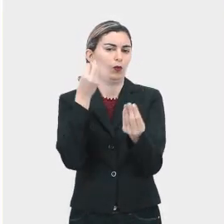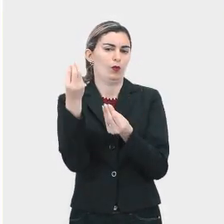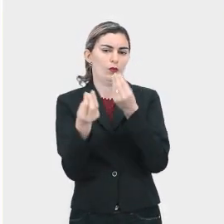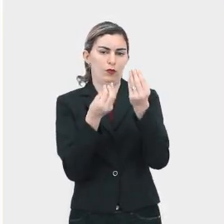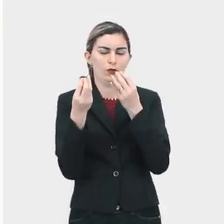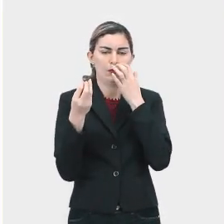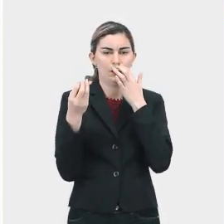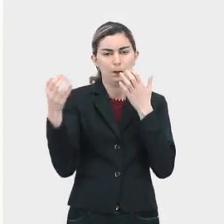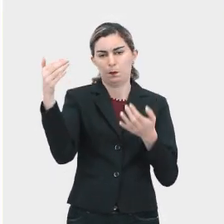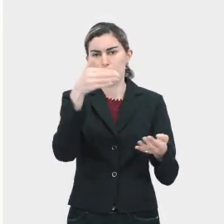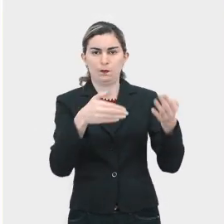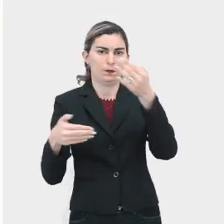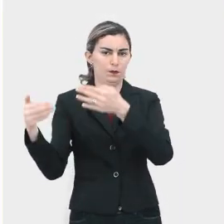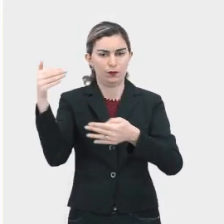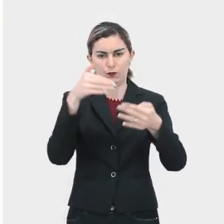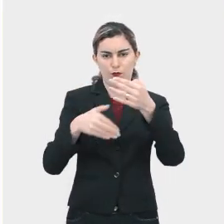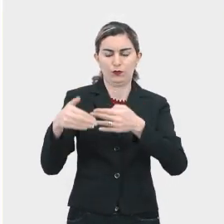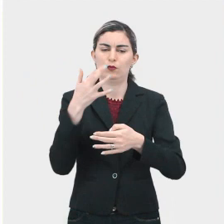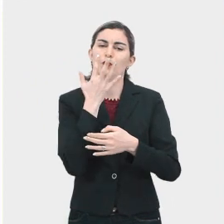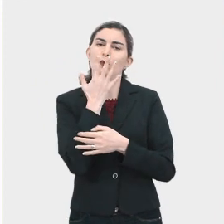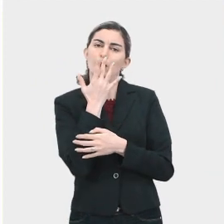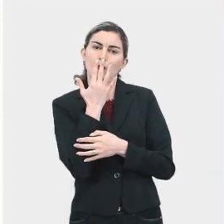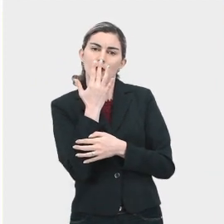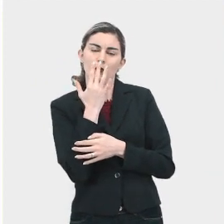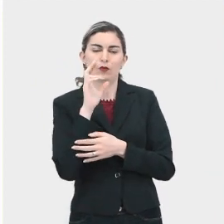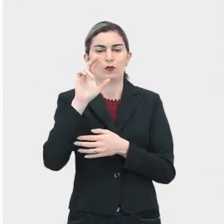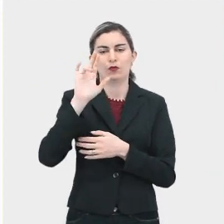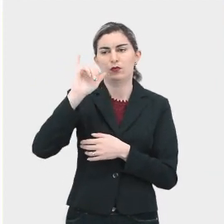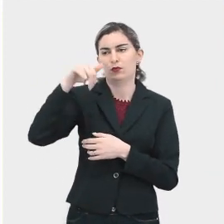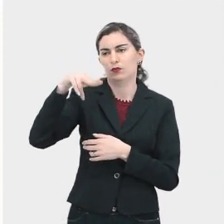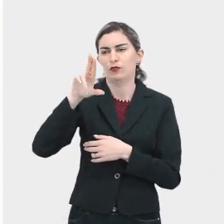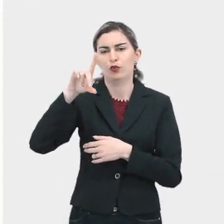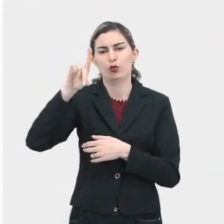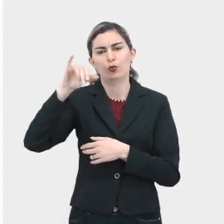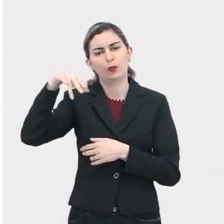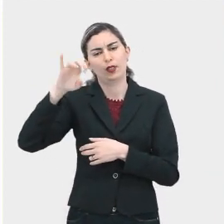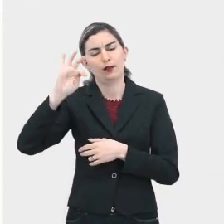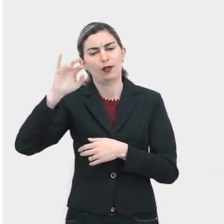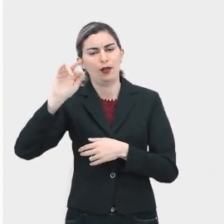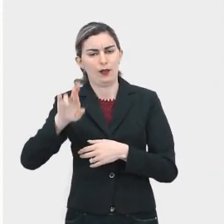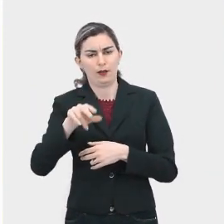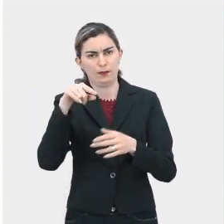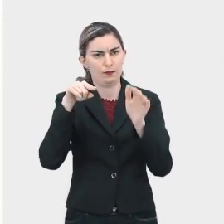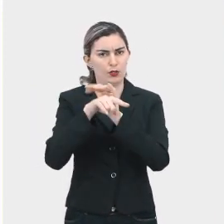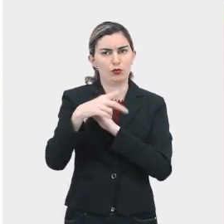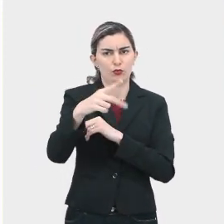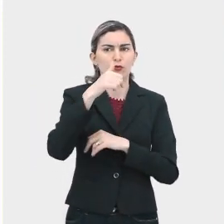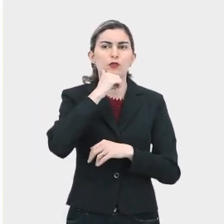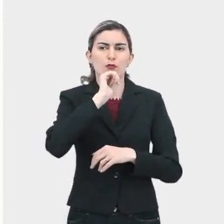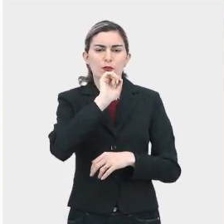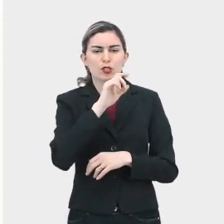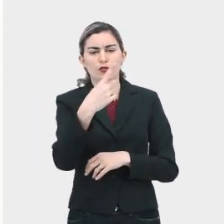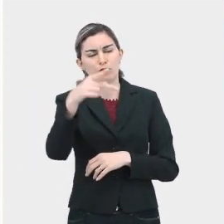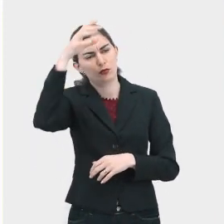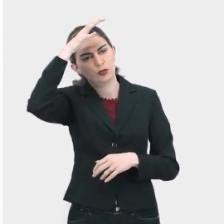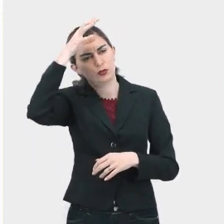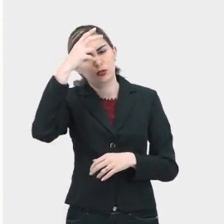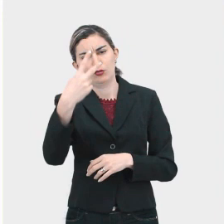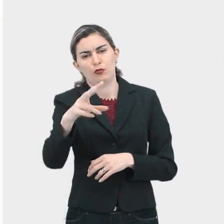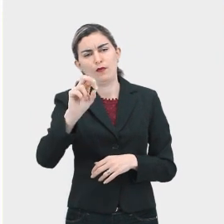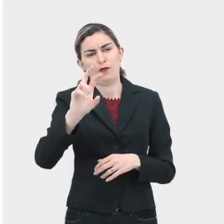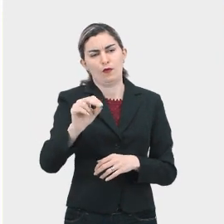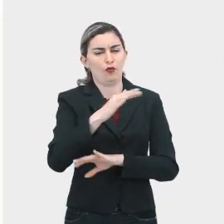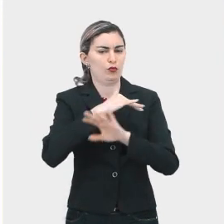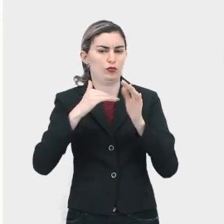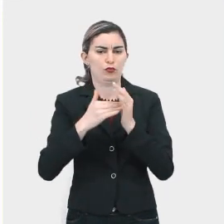da indumentária. Pergunta aí para sua mãe, para sua tia, para sua avó, para o seu pai, tudo direitinho aí que eu acredito que eles